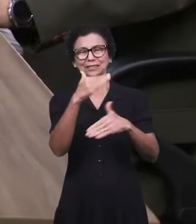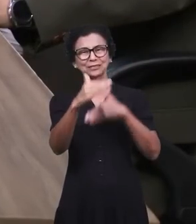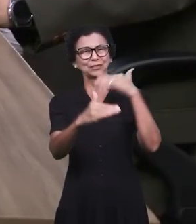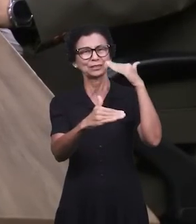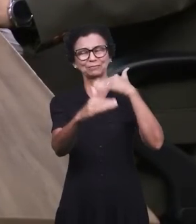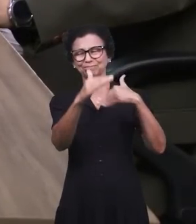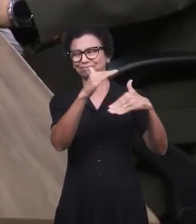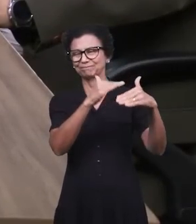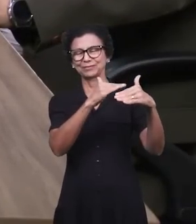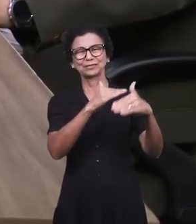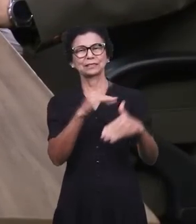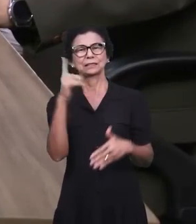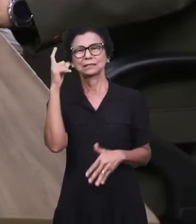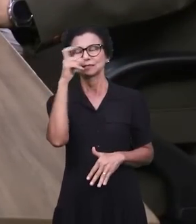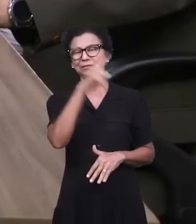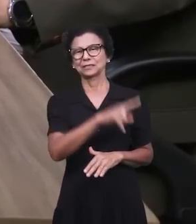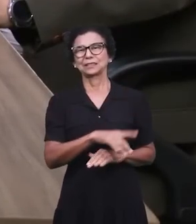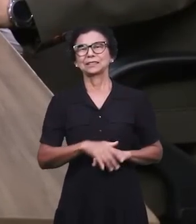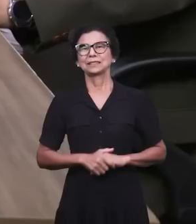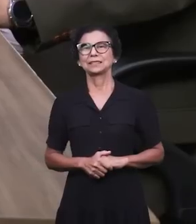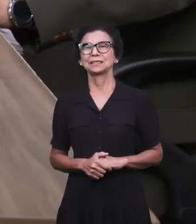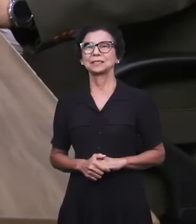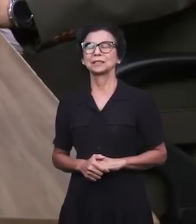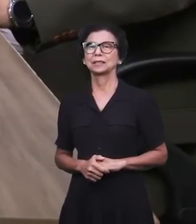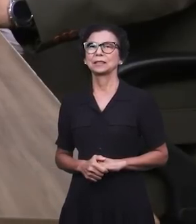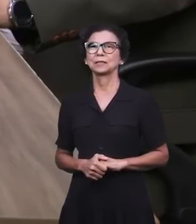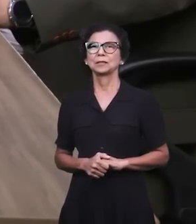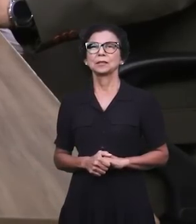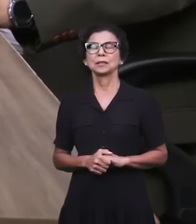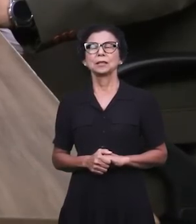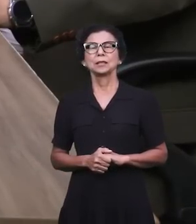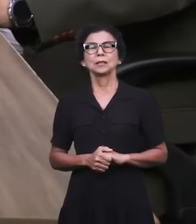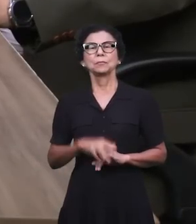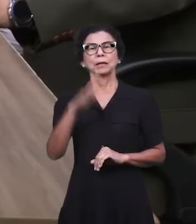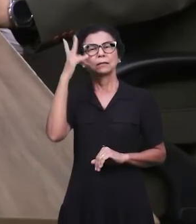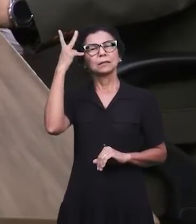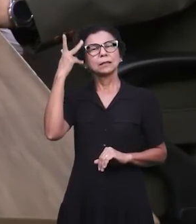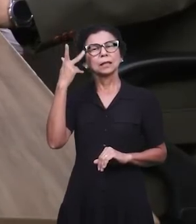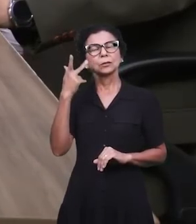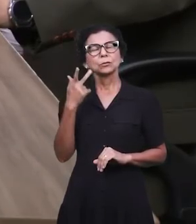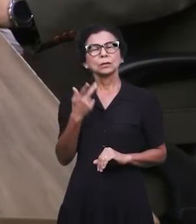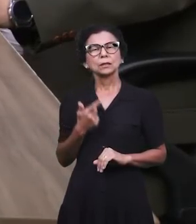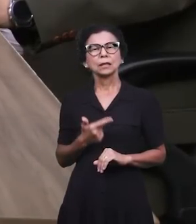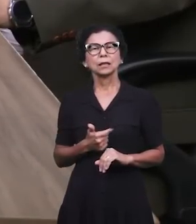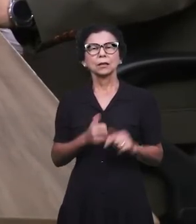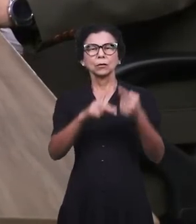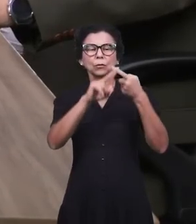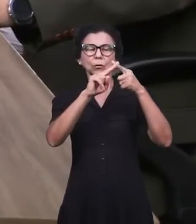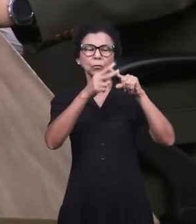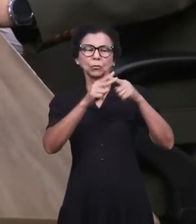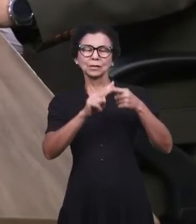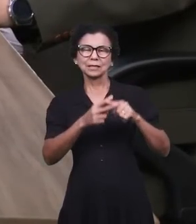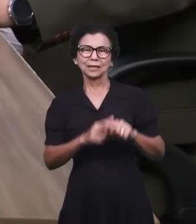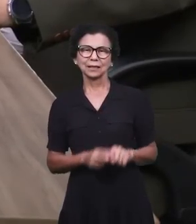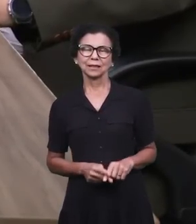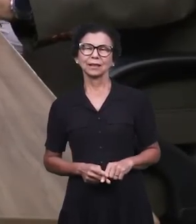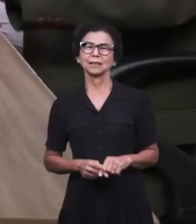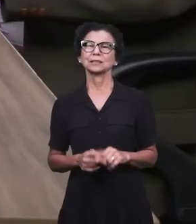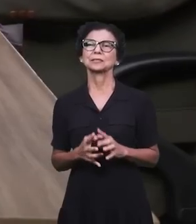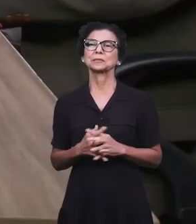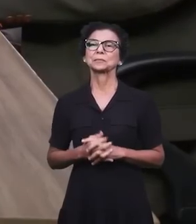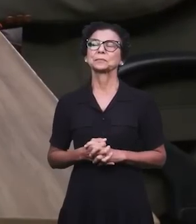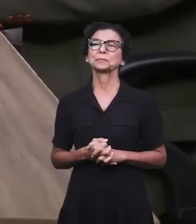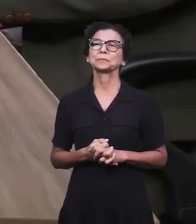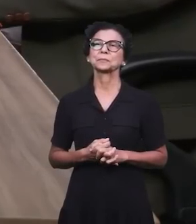para esse estágio, né? Mas a restauração, ela trata de você trazer ao original aquela edificação, né? Um